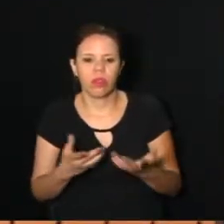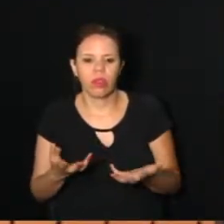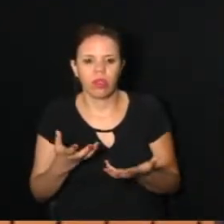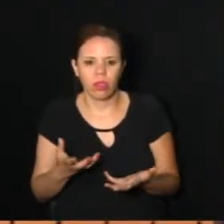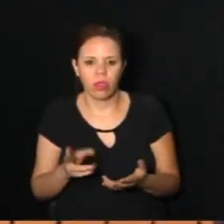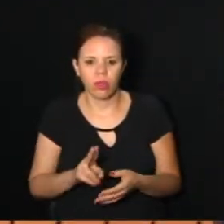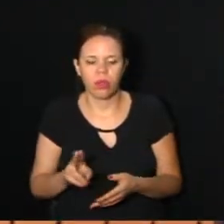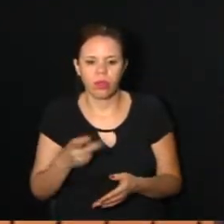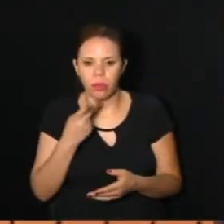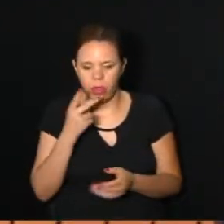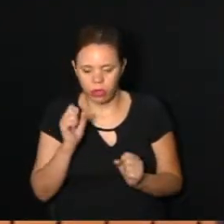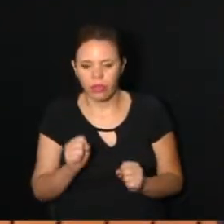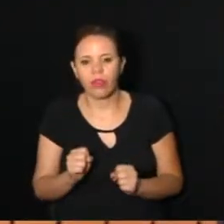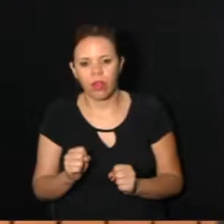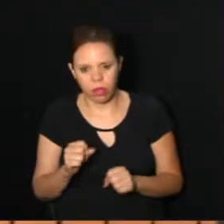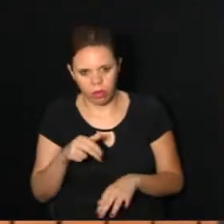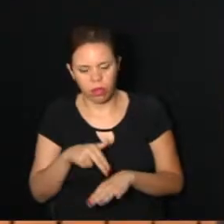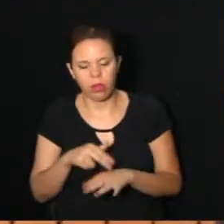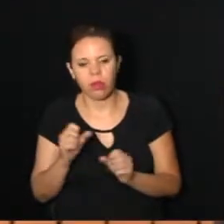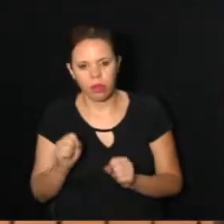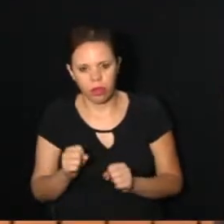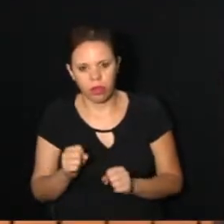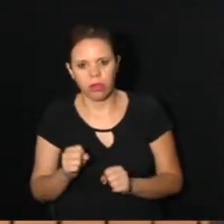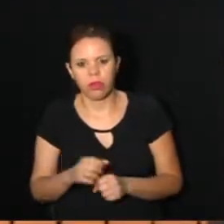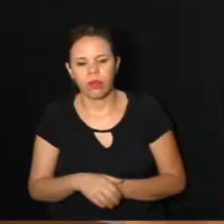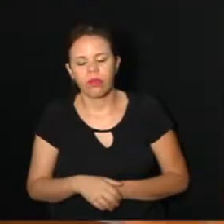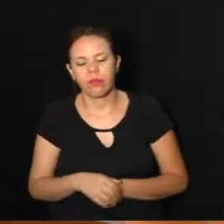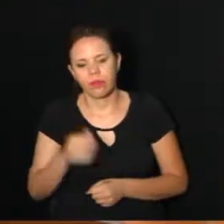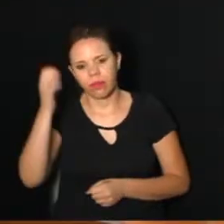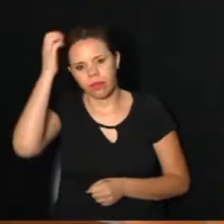uso da palavra, evidentemente que será concedido.